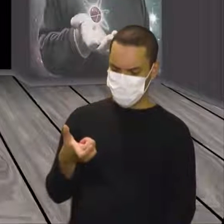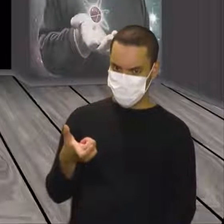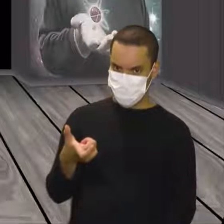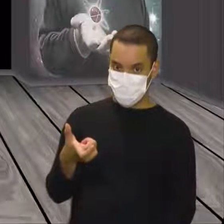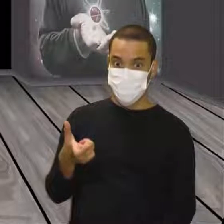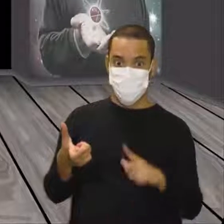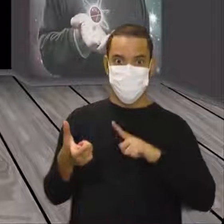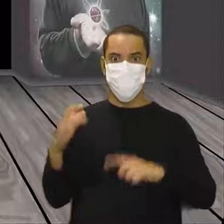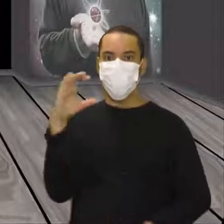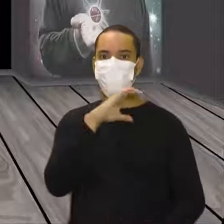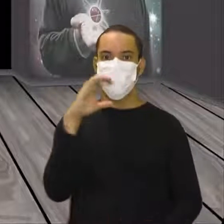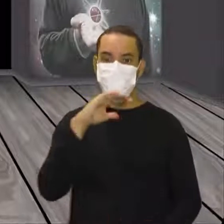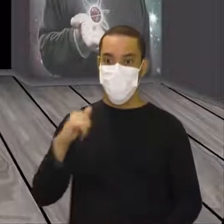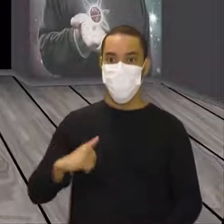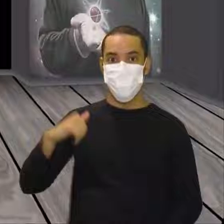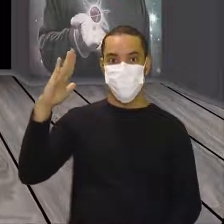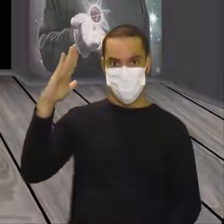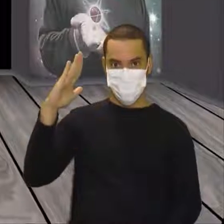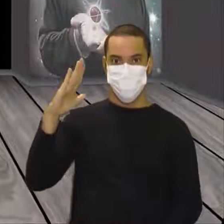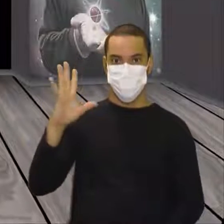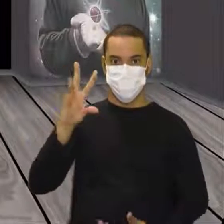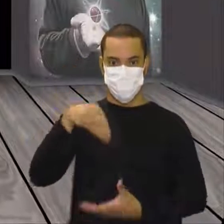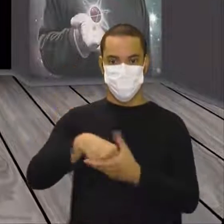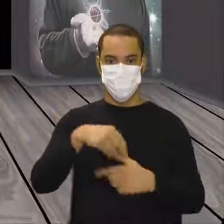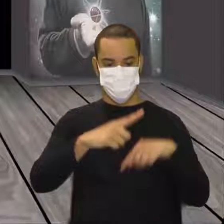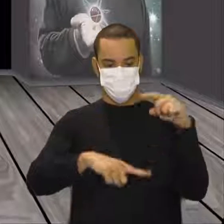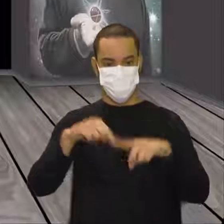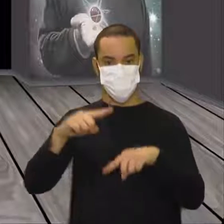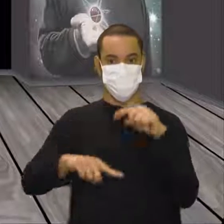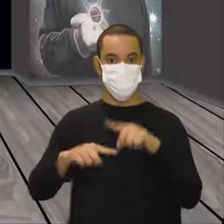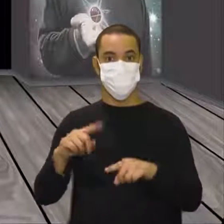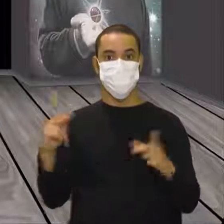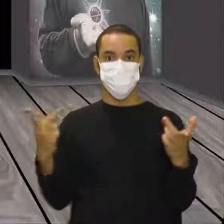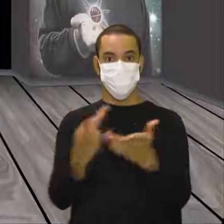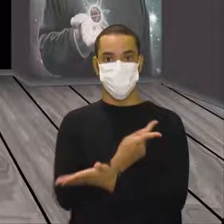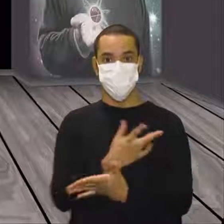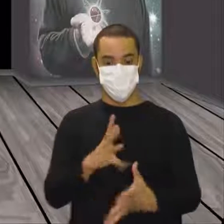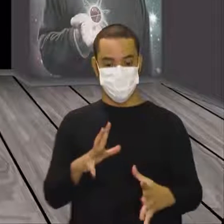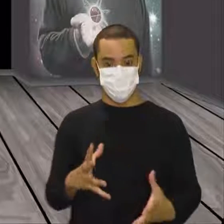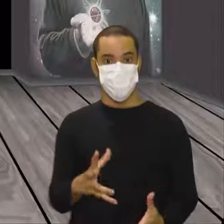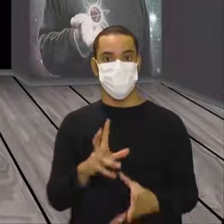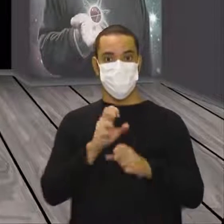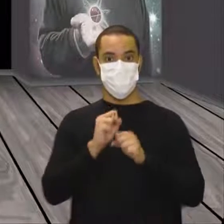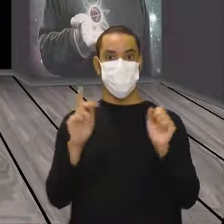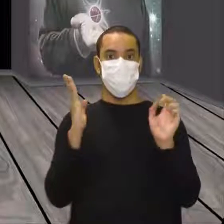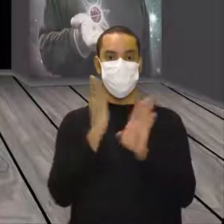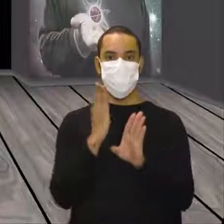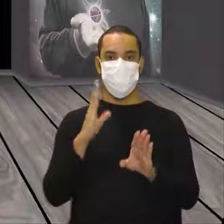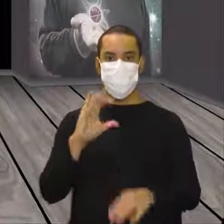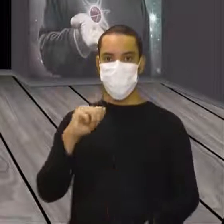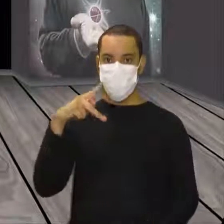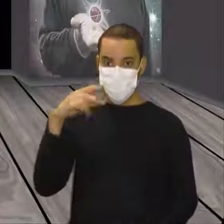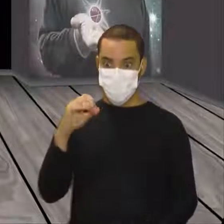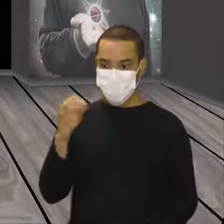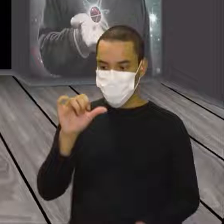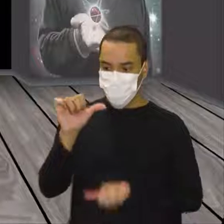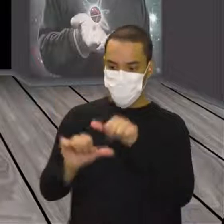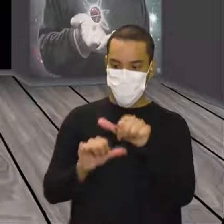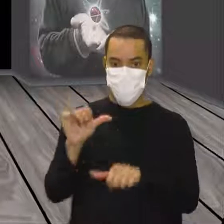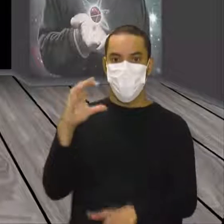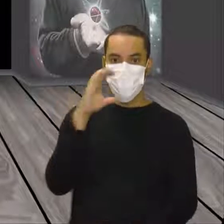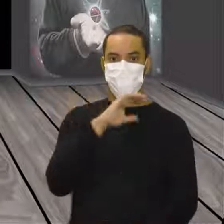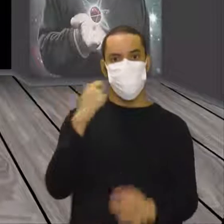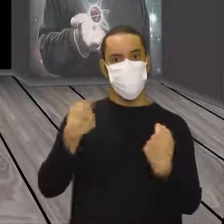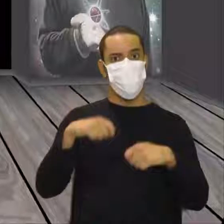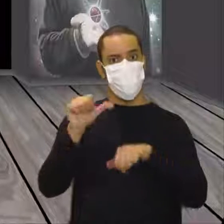certa velocidade daquelas cargas ali sofrendo a ação desse campo. Se eu mudo a velocidade, tem que